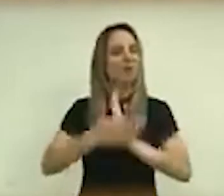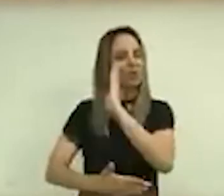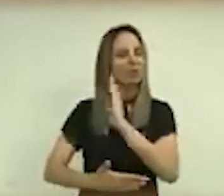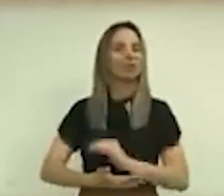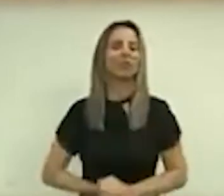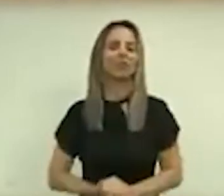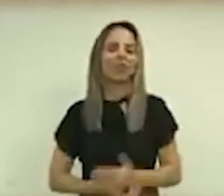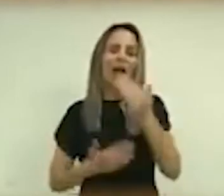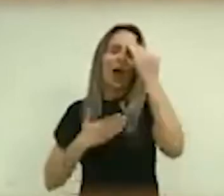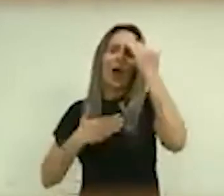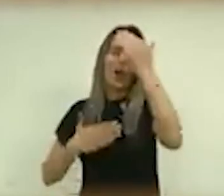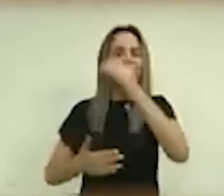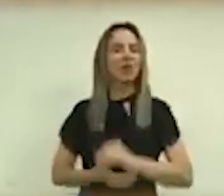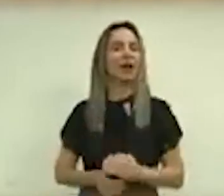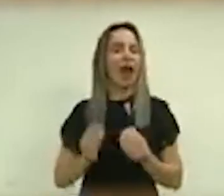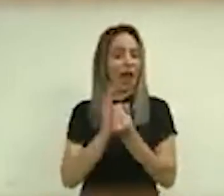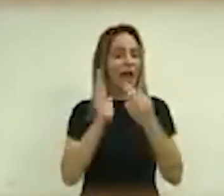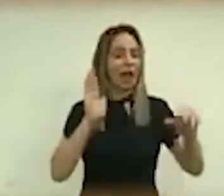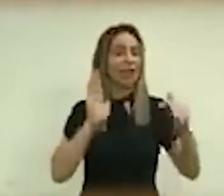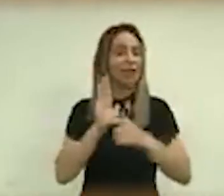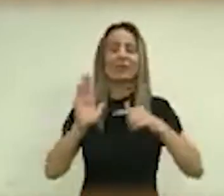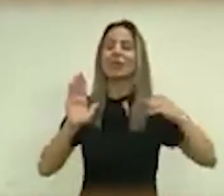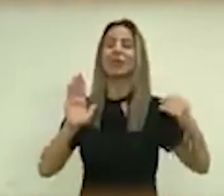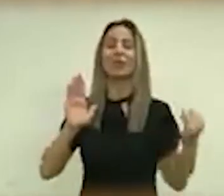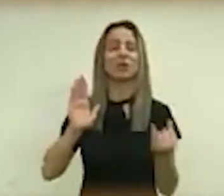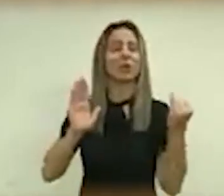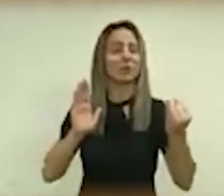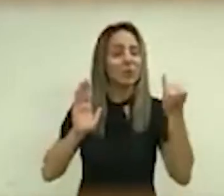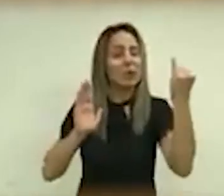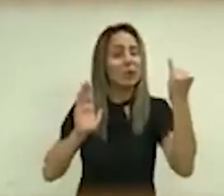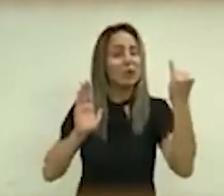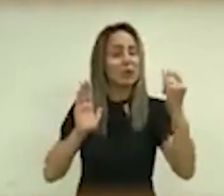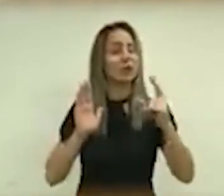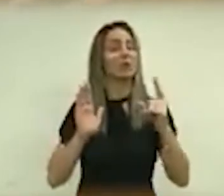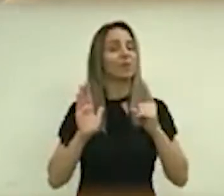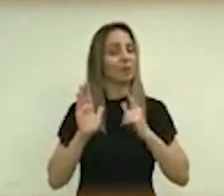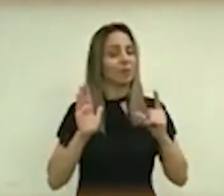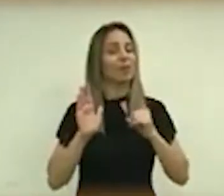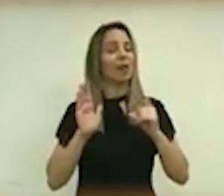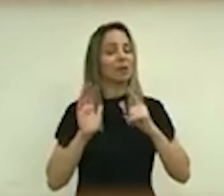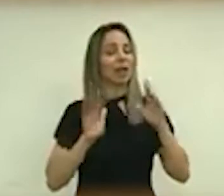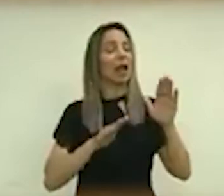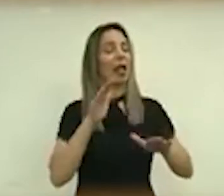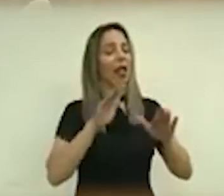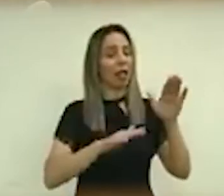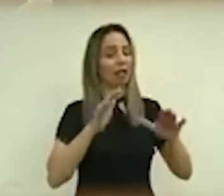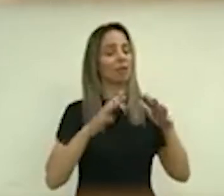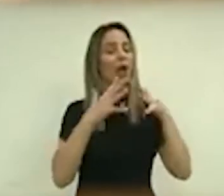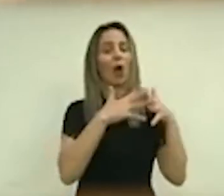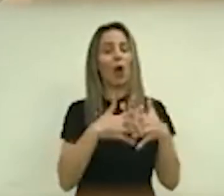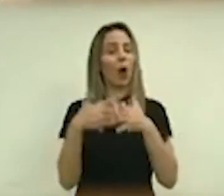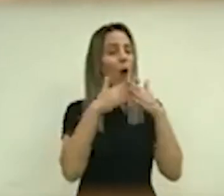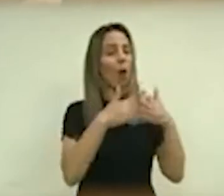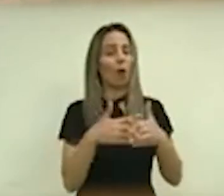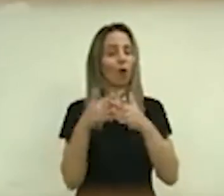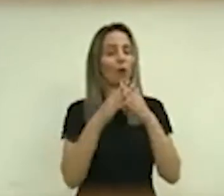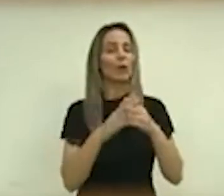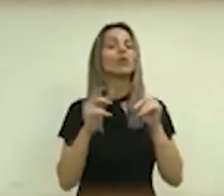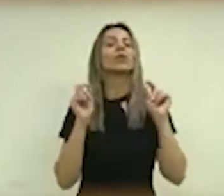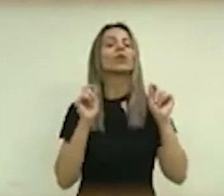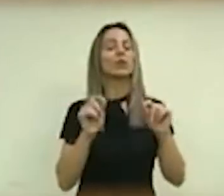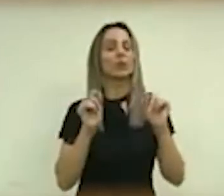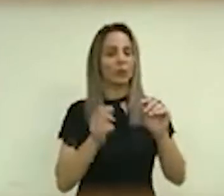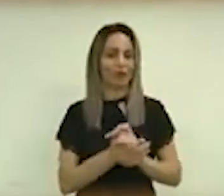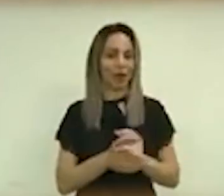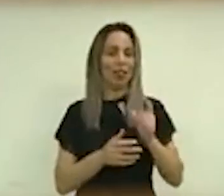vereador. Obrigado. Esse requerimento é de extrema importância, porque está havendo aí uma confusão em relação